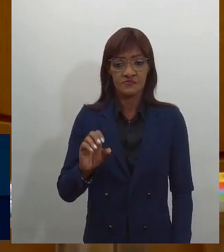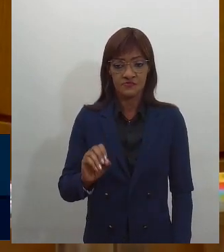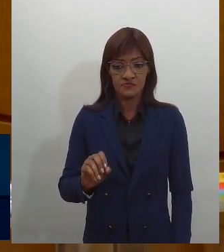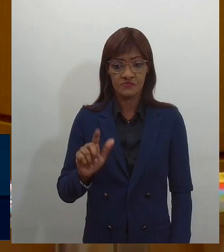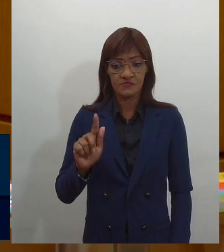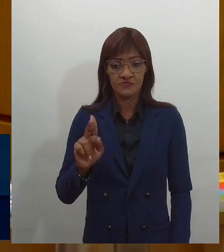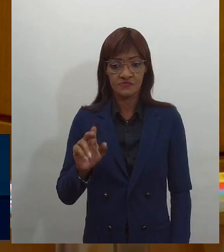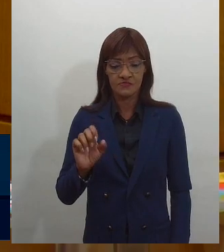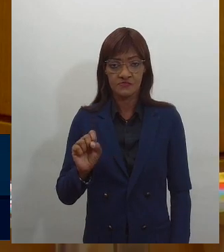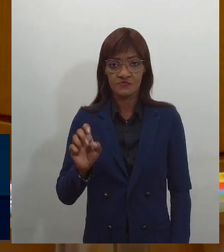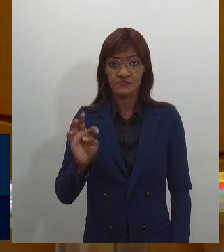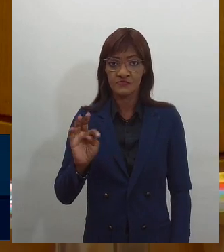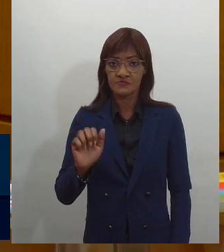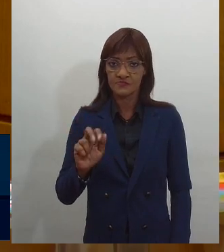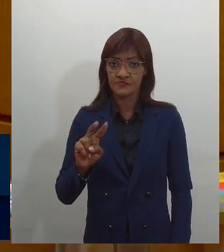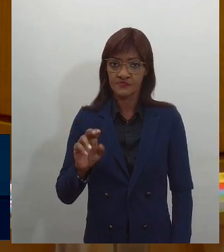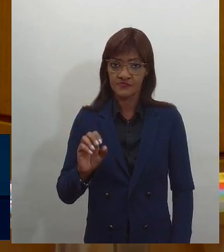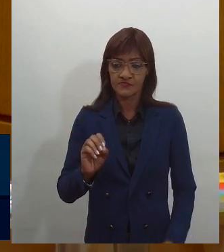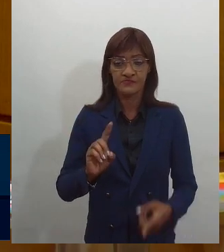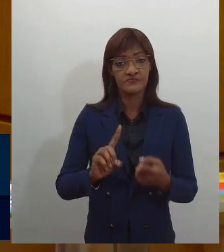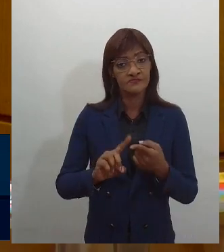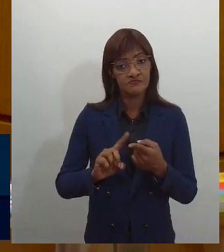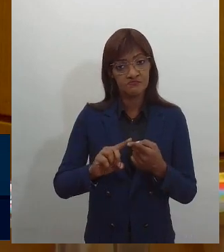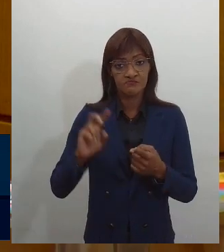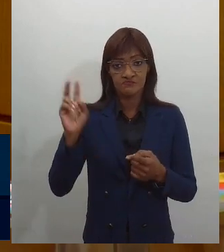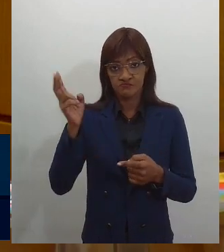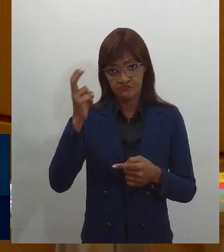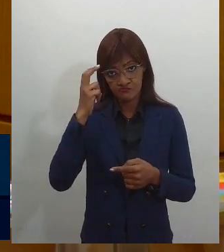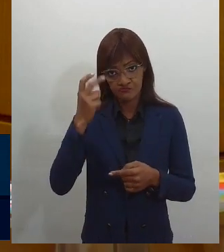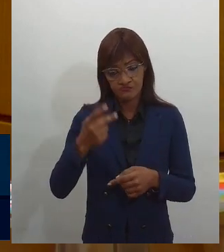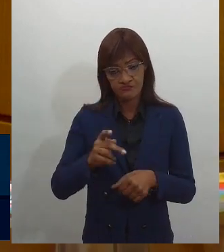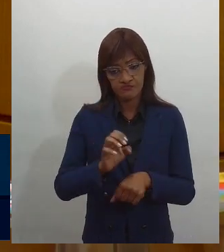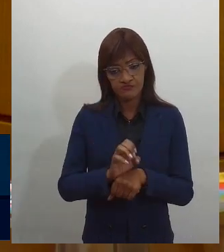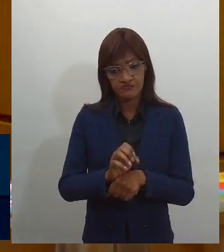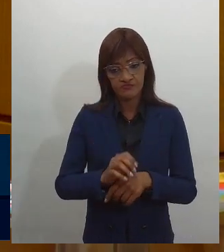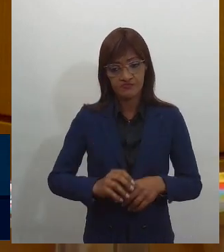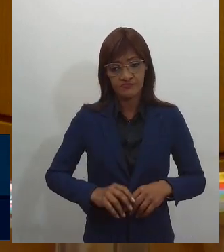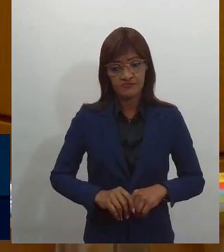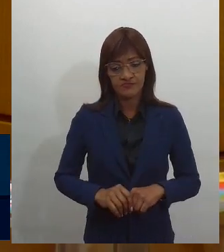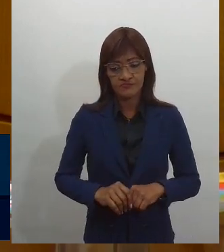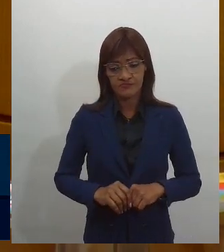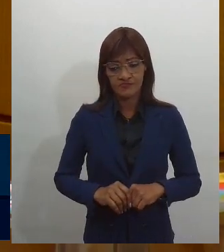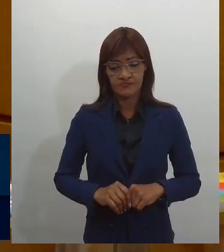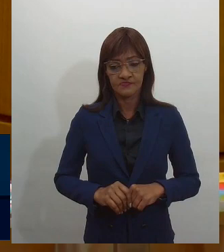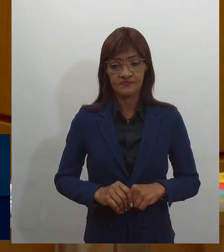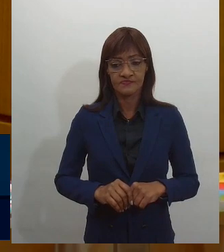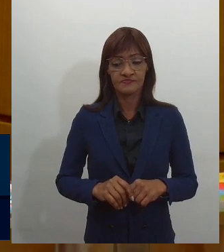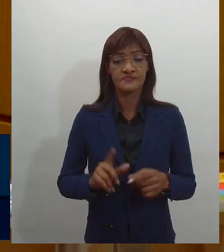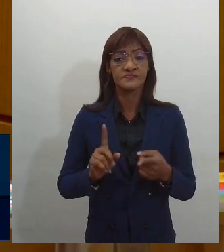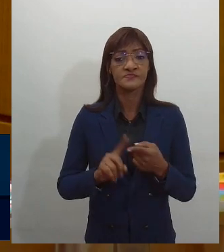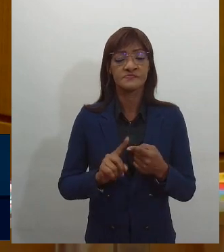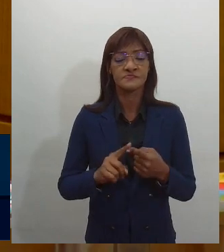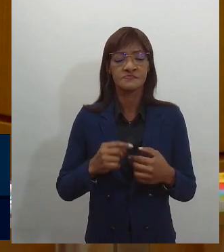cultura aqui no nosso estado. Também preciso expressar a minha profunda